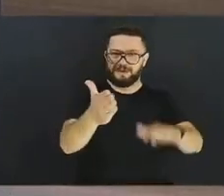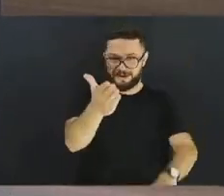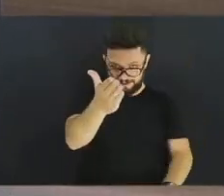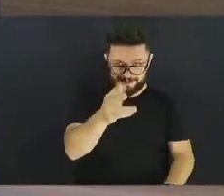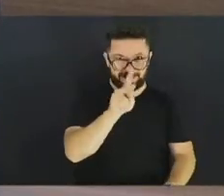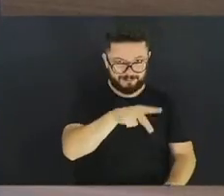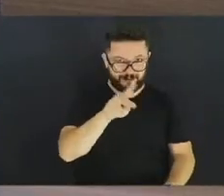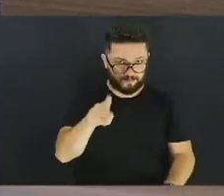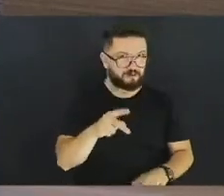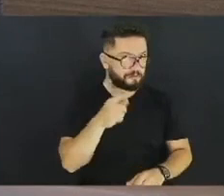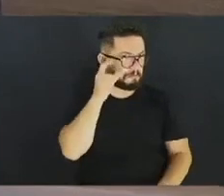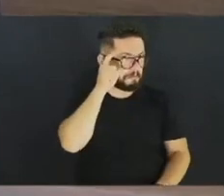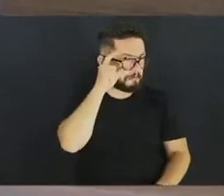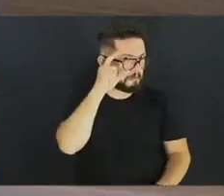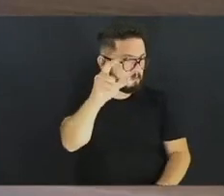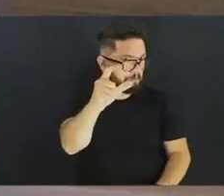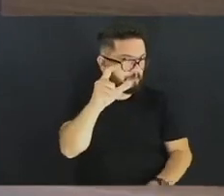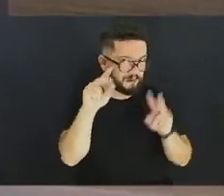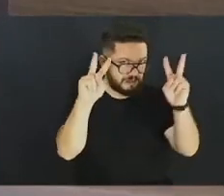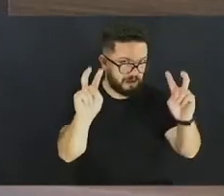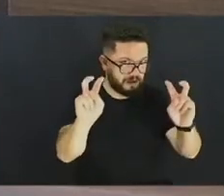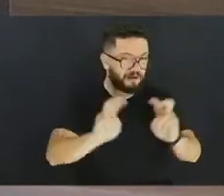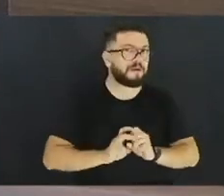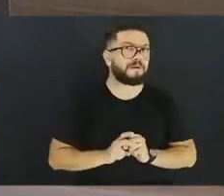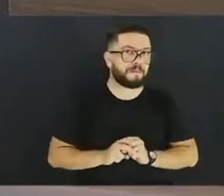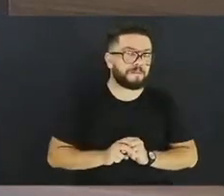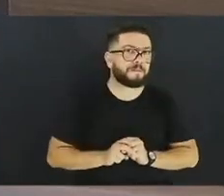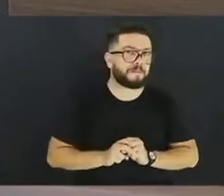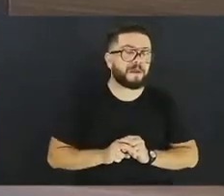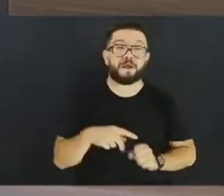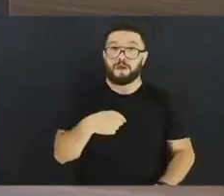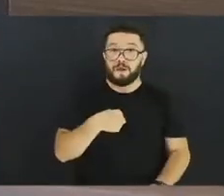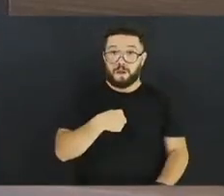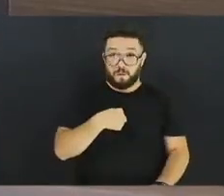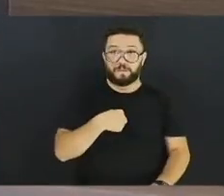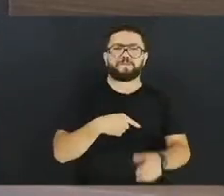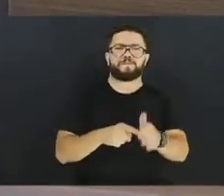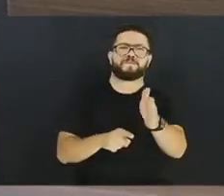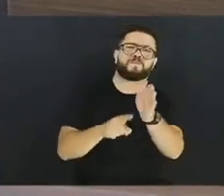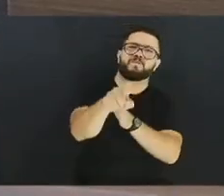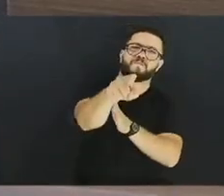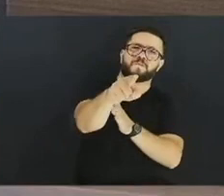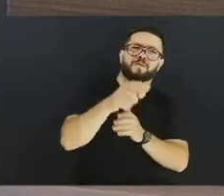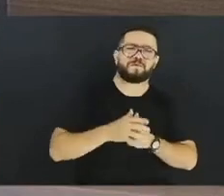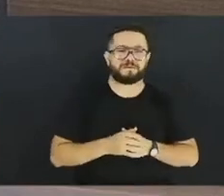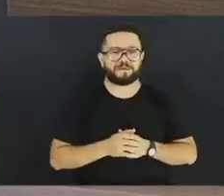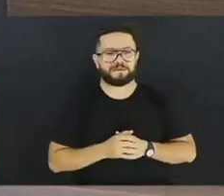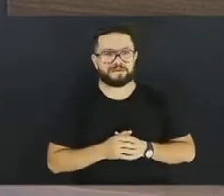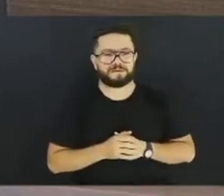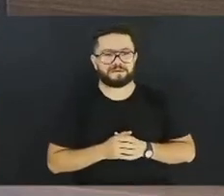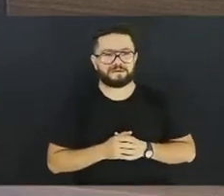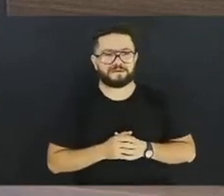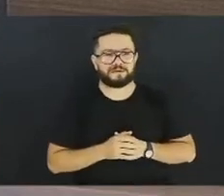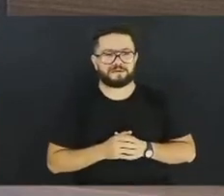muito interessante o tema, muito importante. E eu queria perguntar um pouquinho, e que o senhor pudesse falar um pouco mais sobre a questão